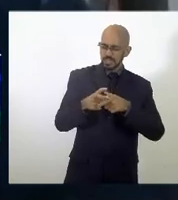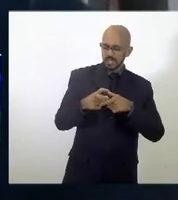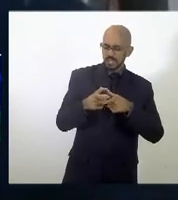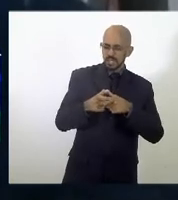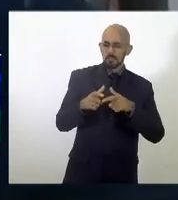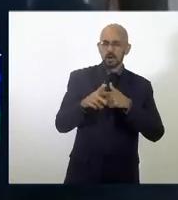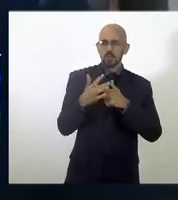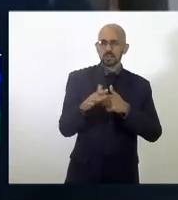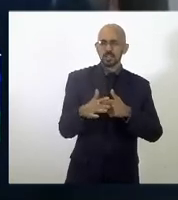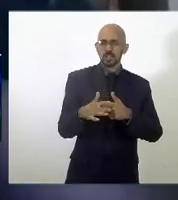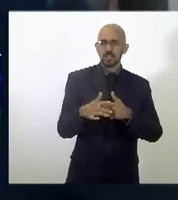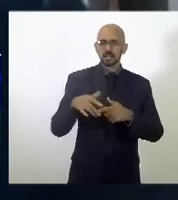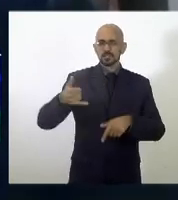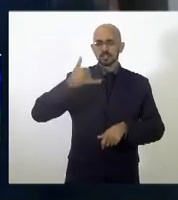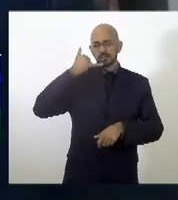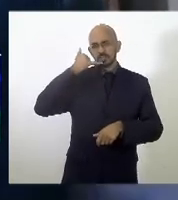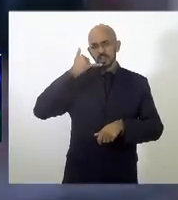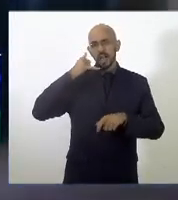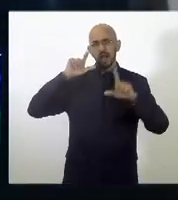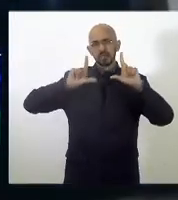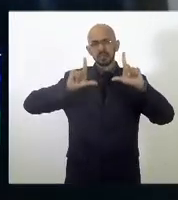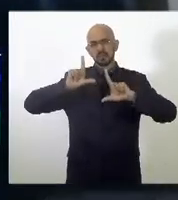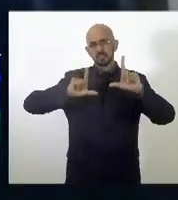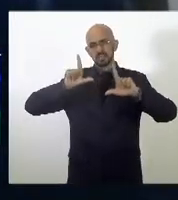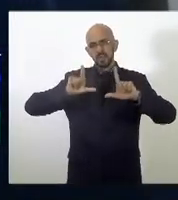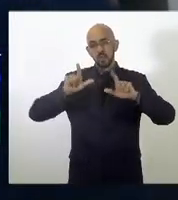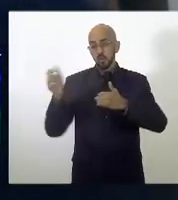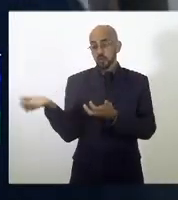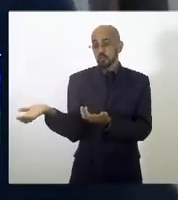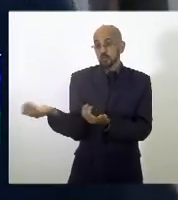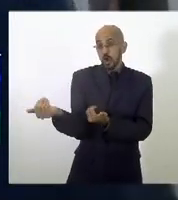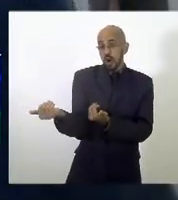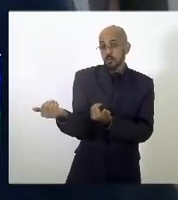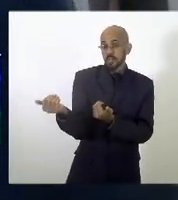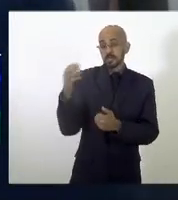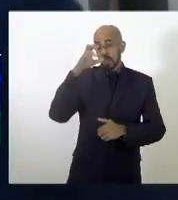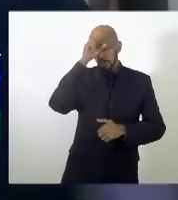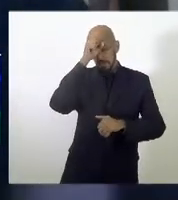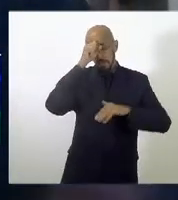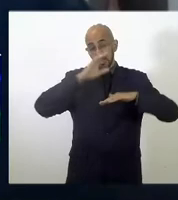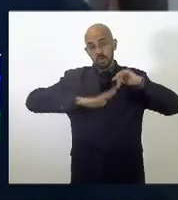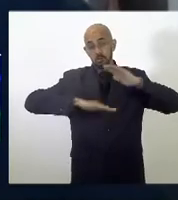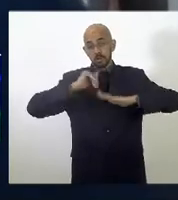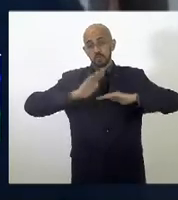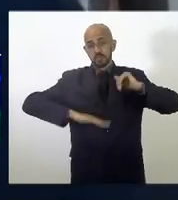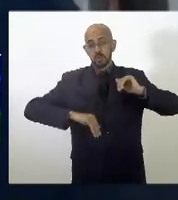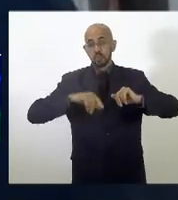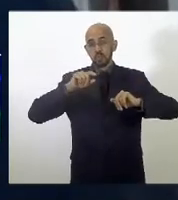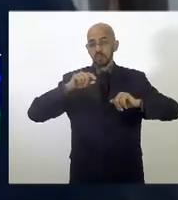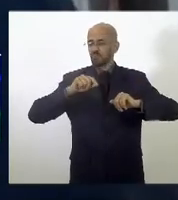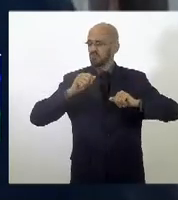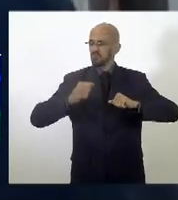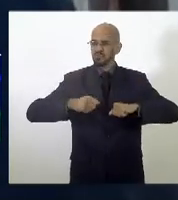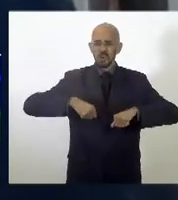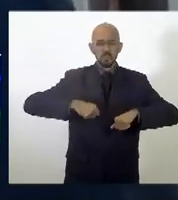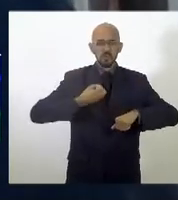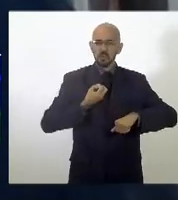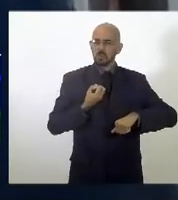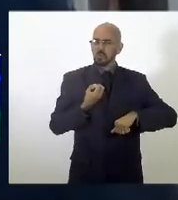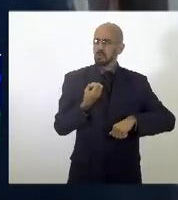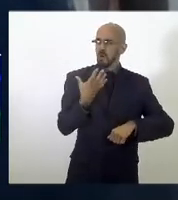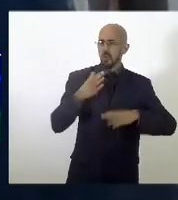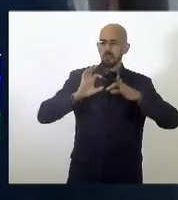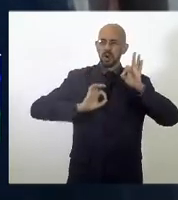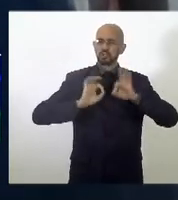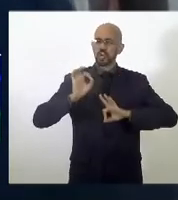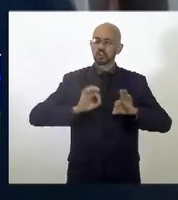consertar celulares, televisões, com jovens que tinham aprendido até essa profissão. Olha, foi um sucesso. 18 mil